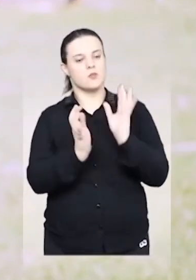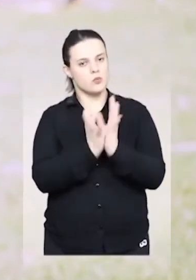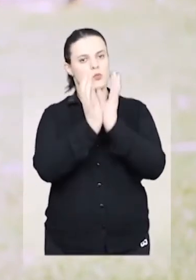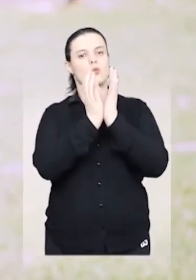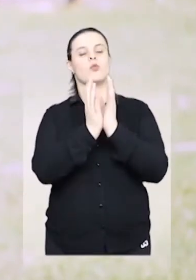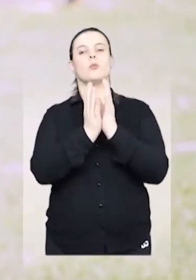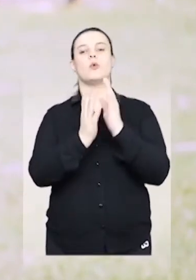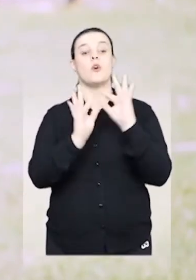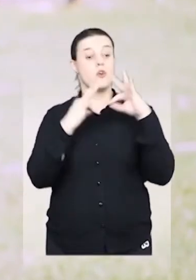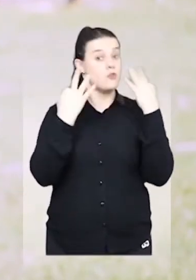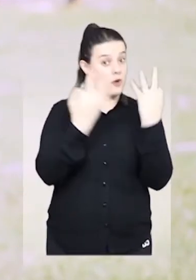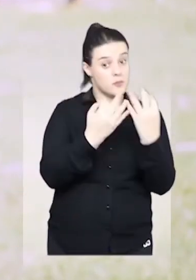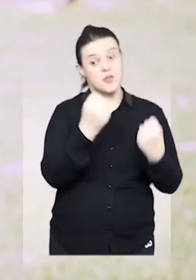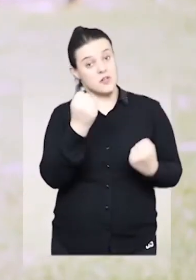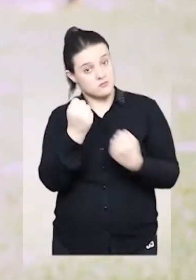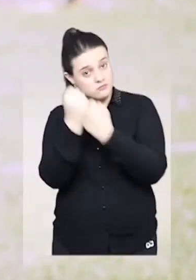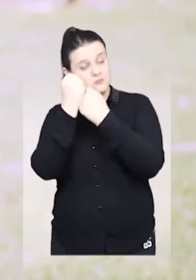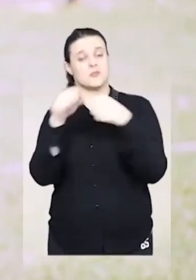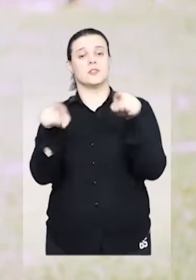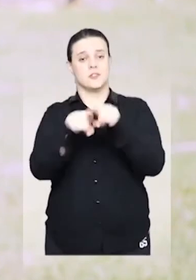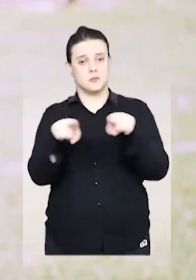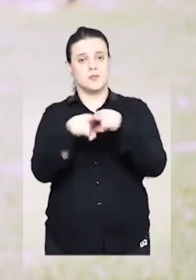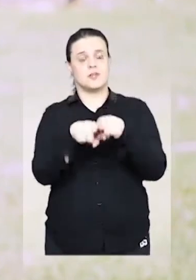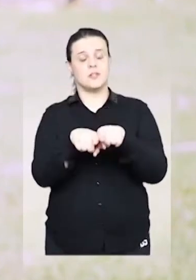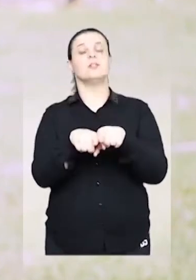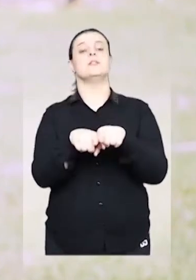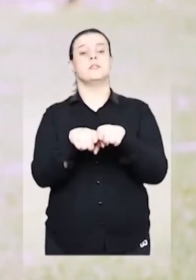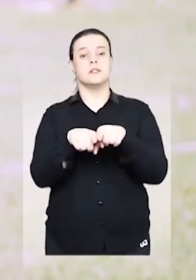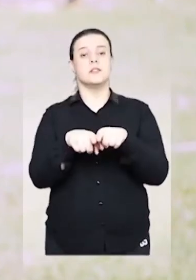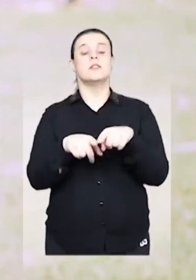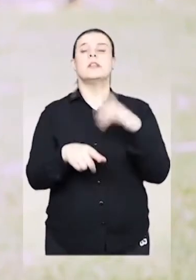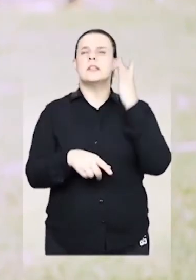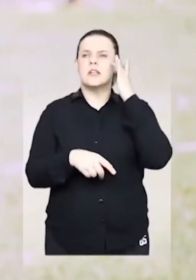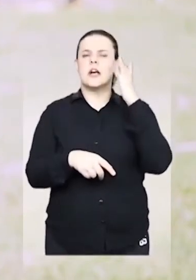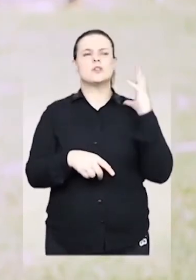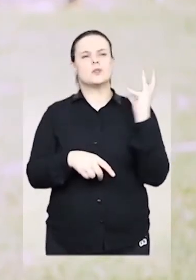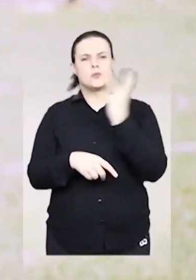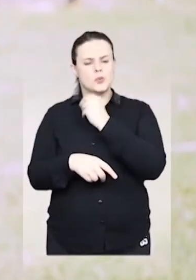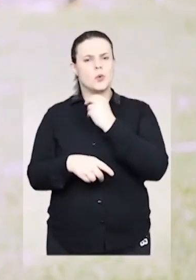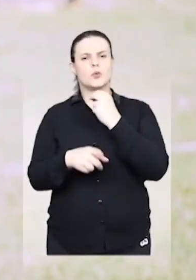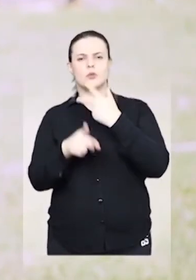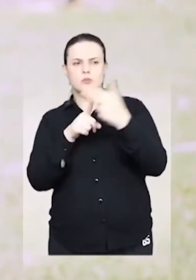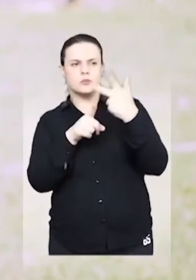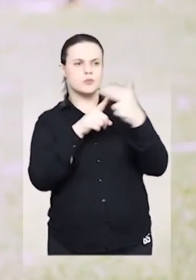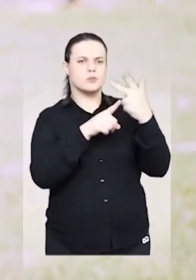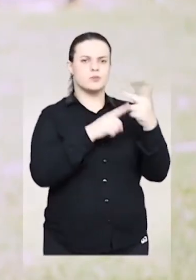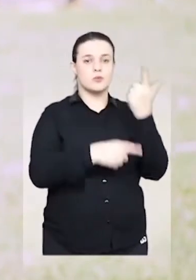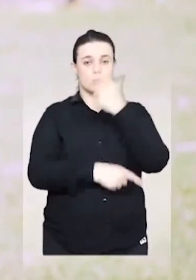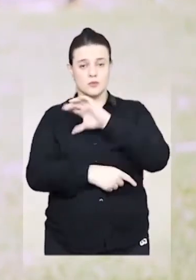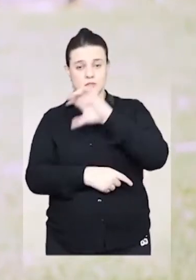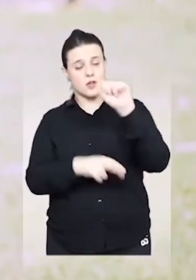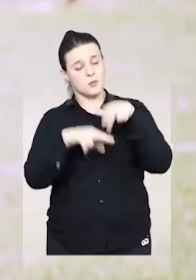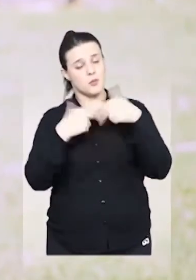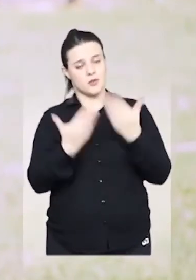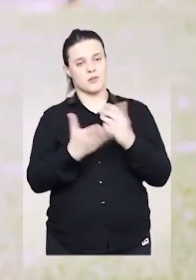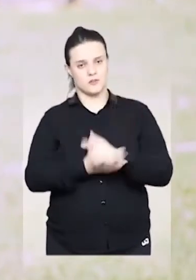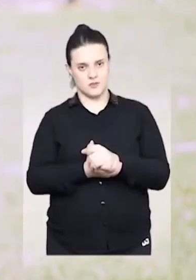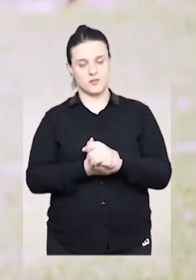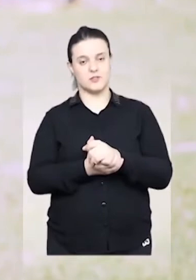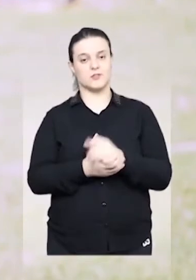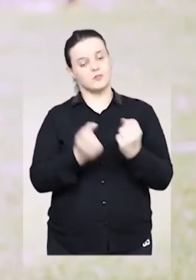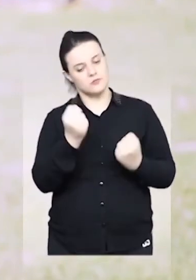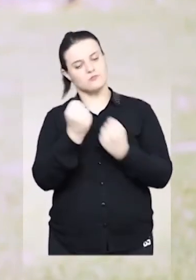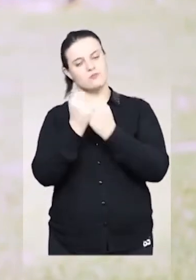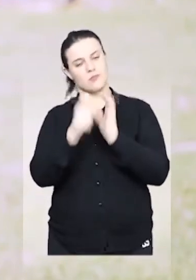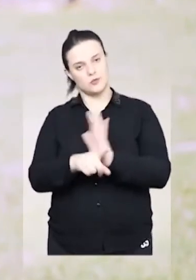técnica e de uma família que dá suporte. E acho que todas essas conquistas vieram graças a isso, a